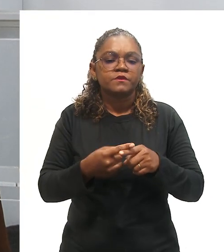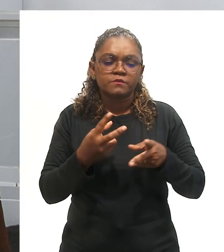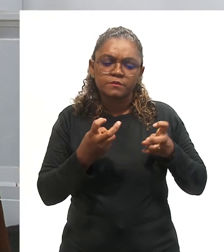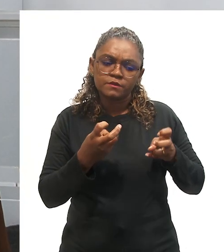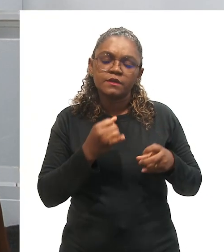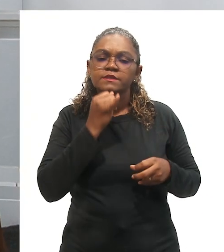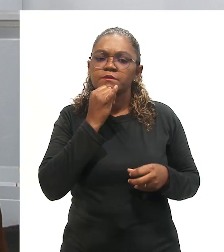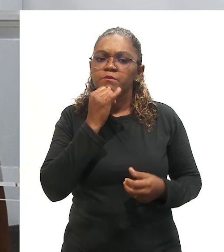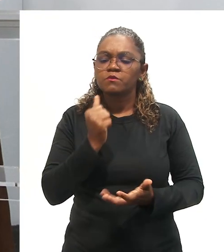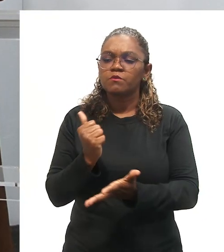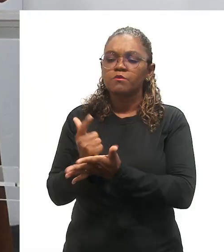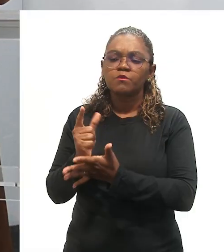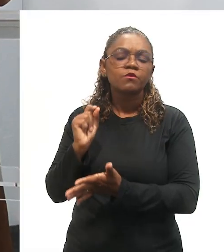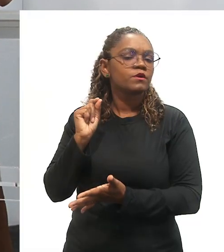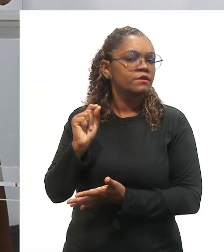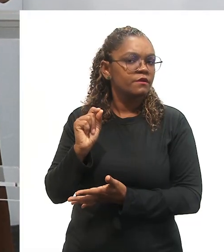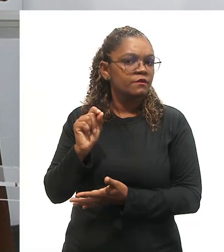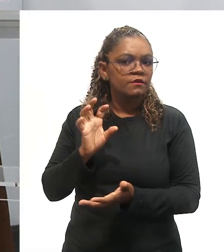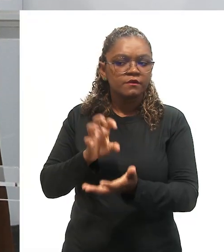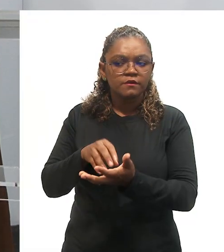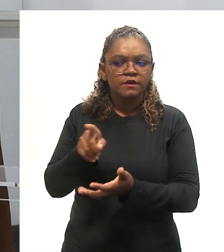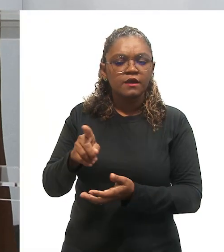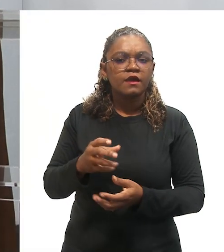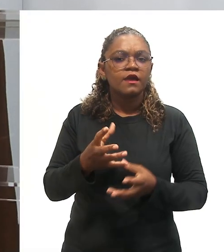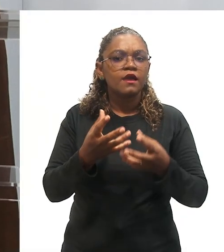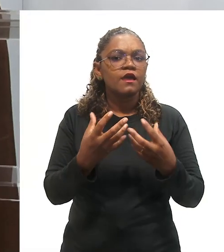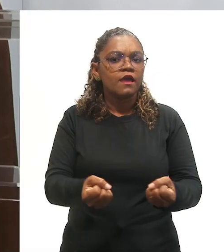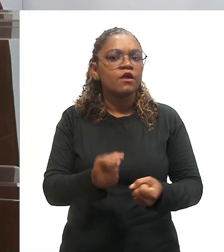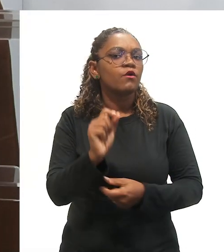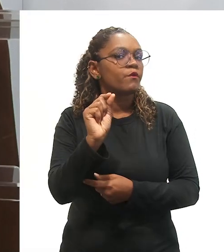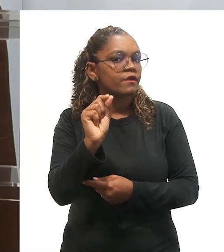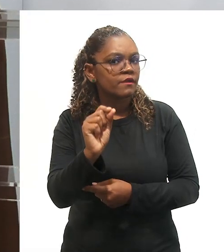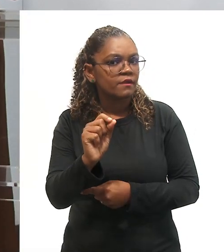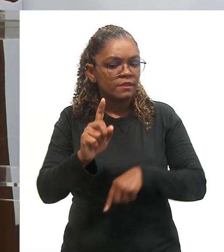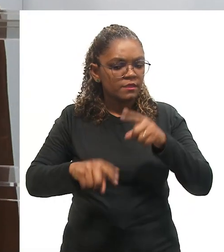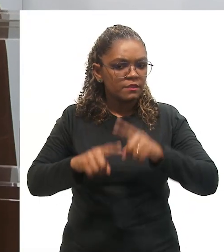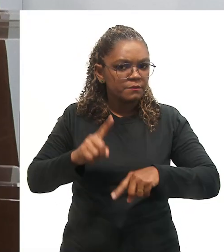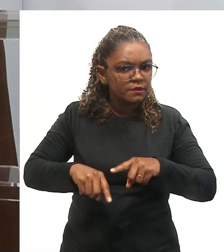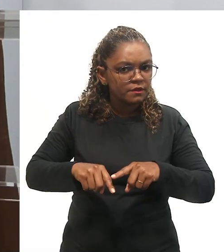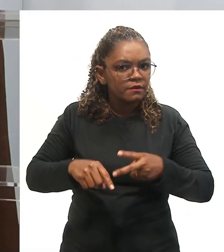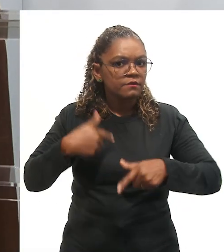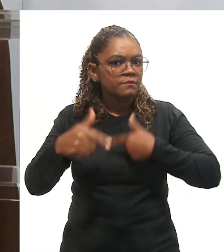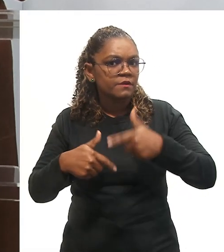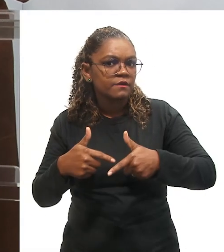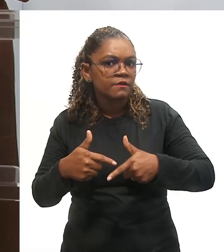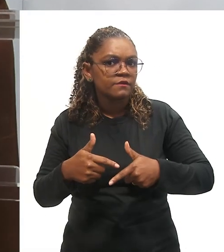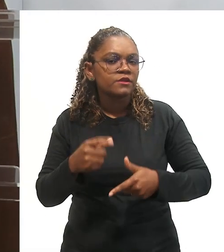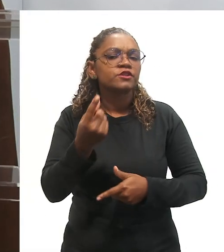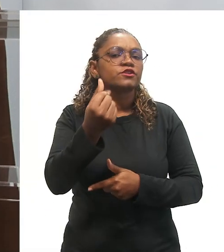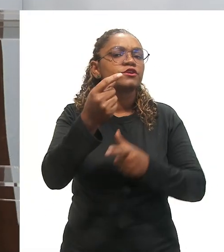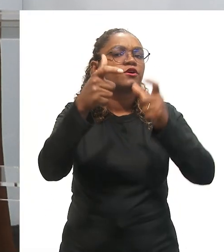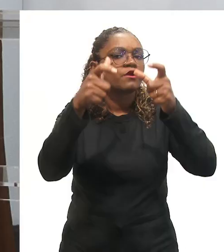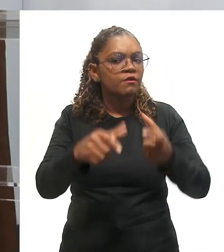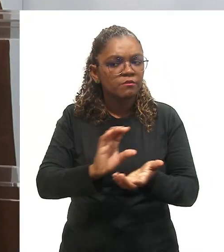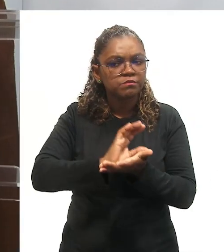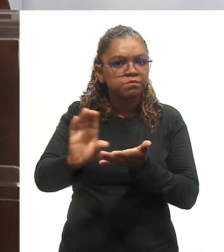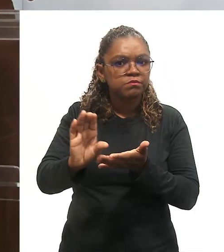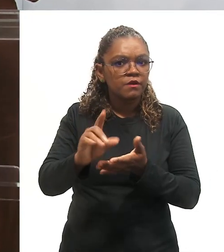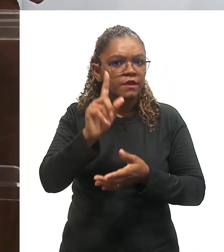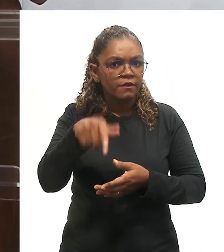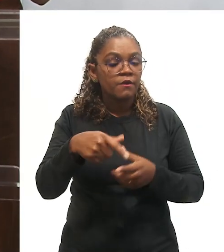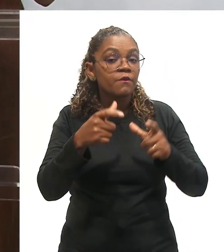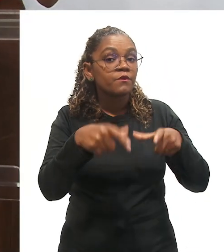quando pegar um empenho, você identifique o que eu estou comprando. O que a unidade está adquirindo? É um serviço? É um consumo? Qual é o valor? De onde está vindo